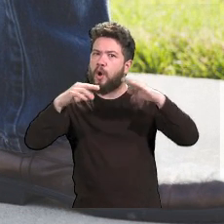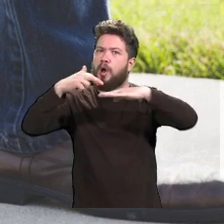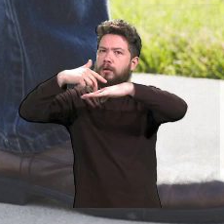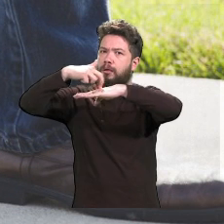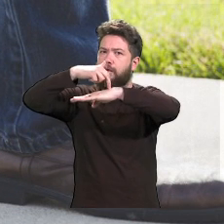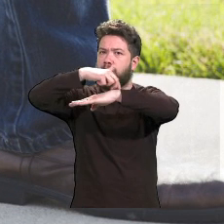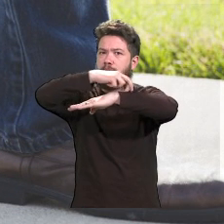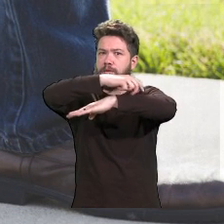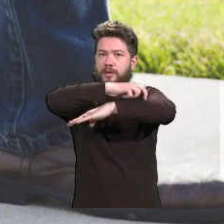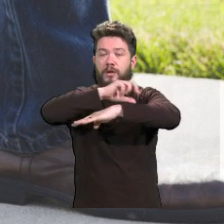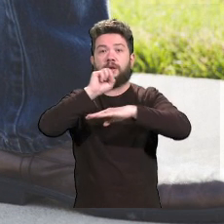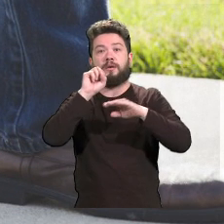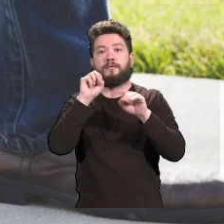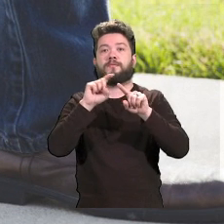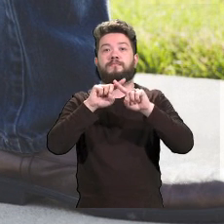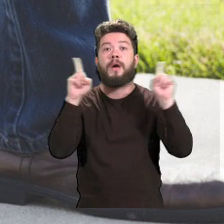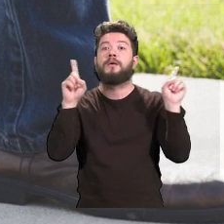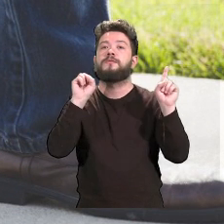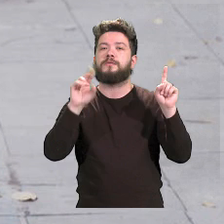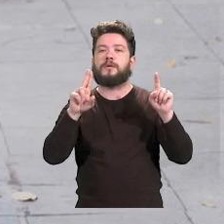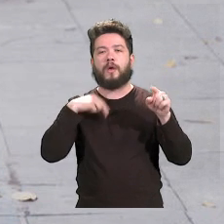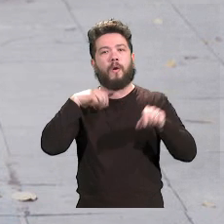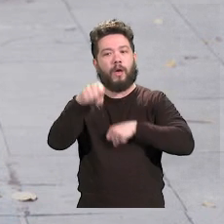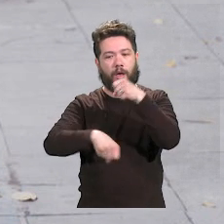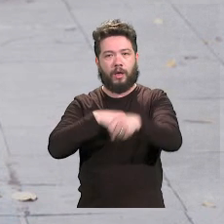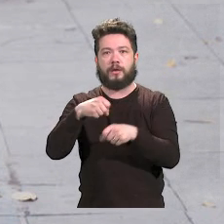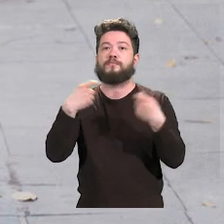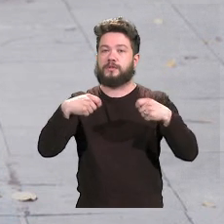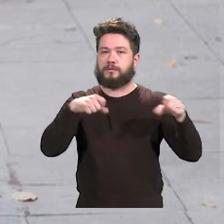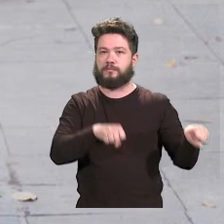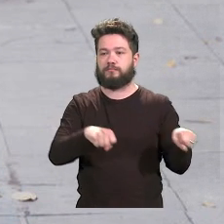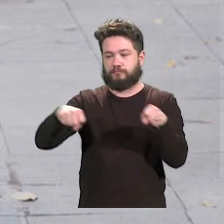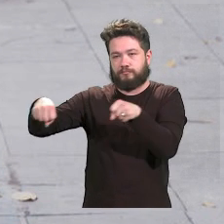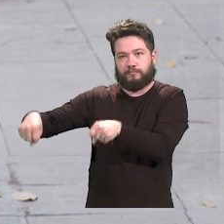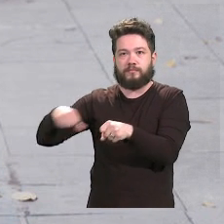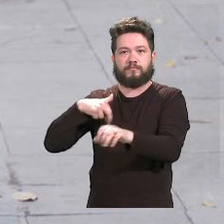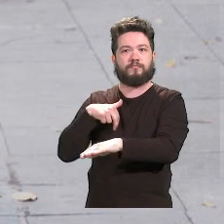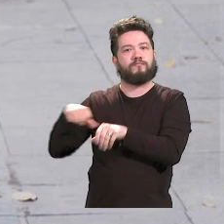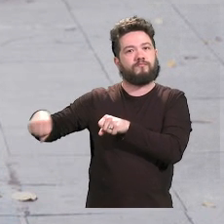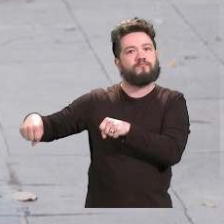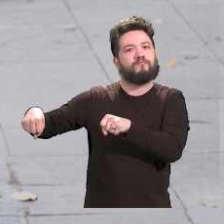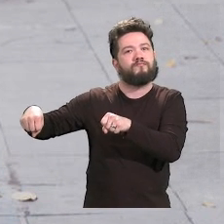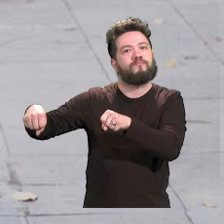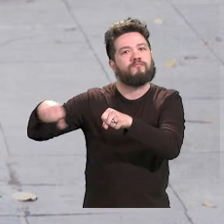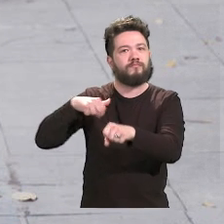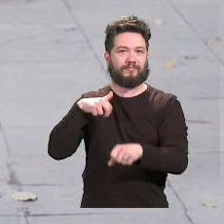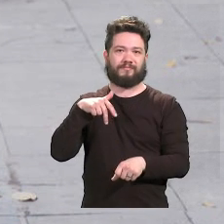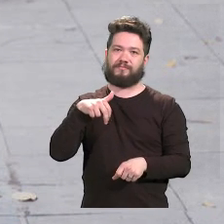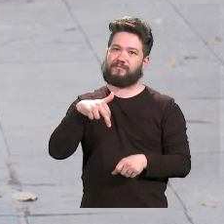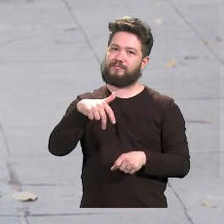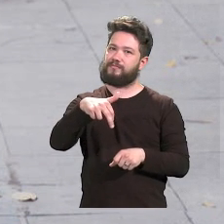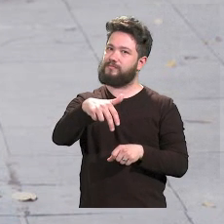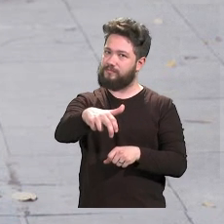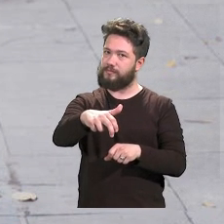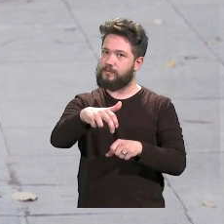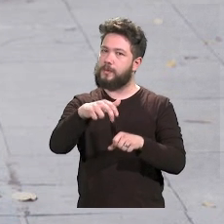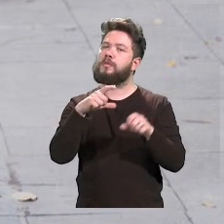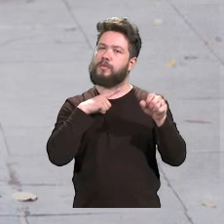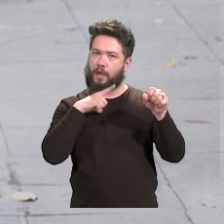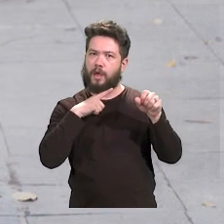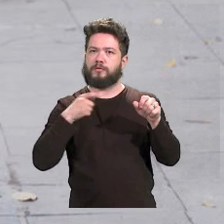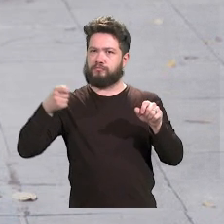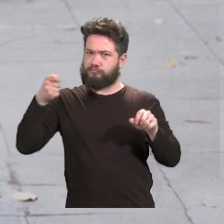utilize a calçada apenas se desmontar da bike? Nesse caso, o ciclista tem os seus direitos e